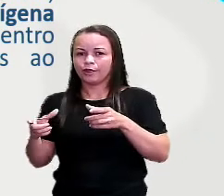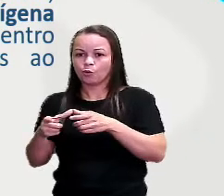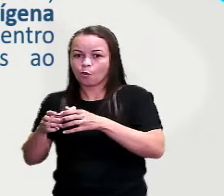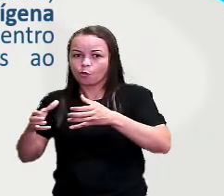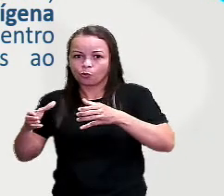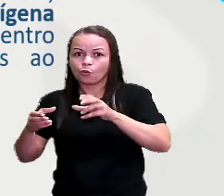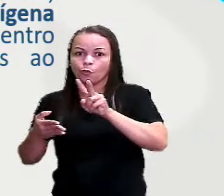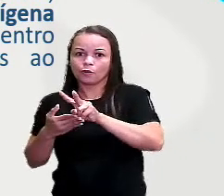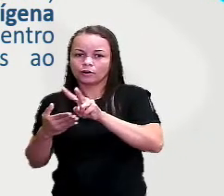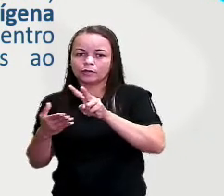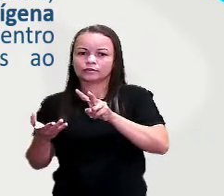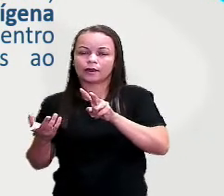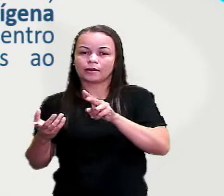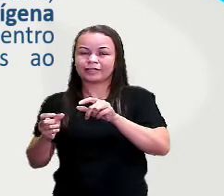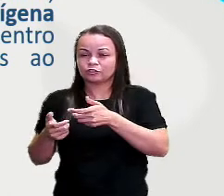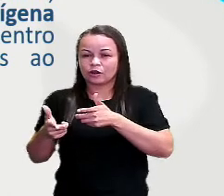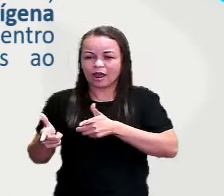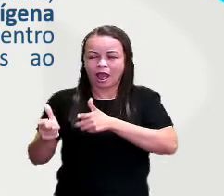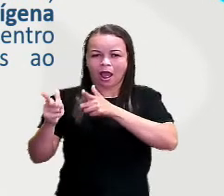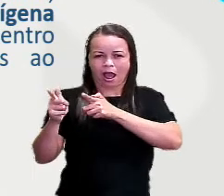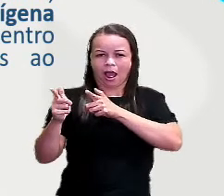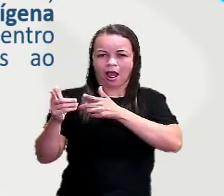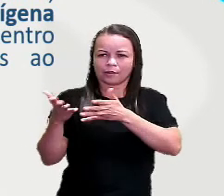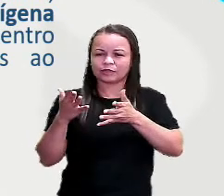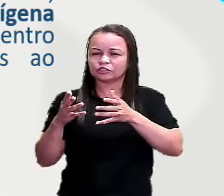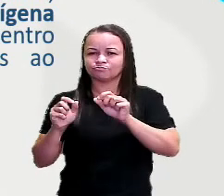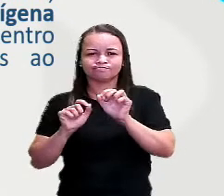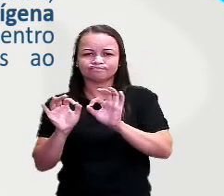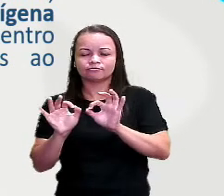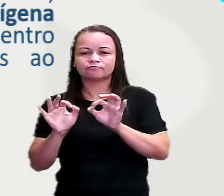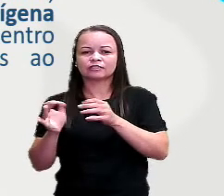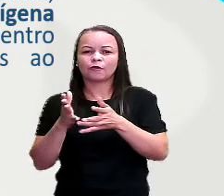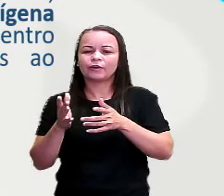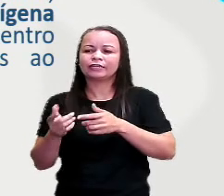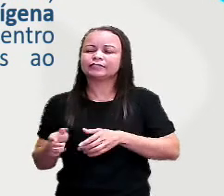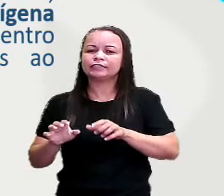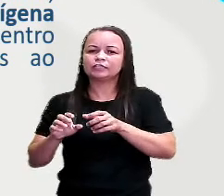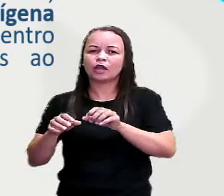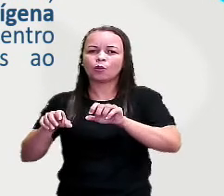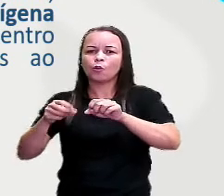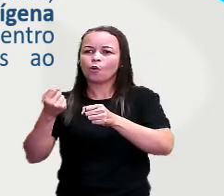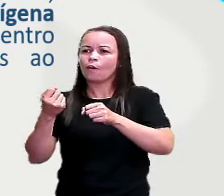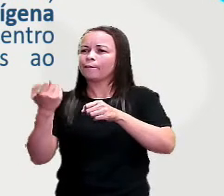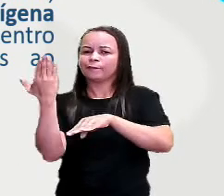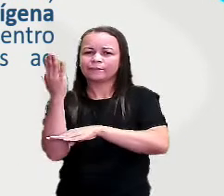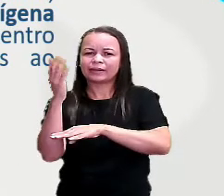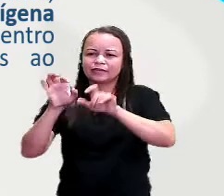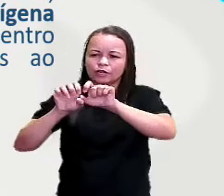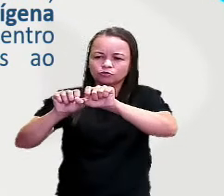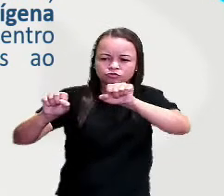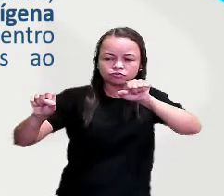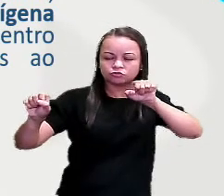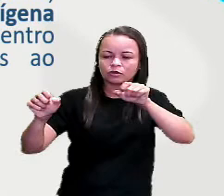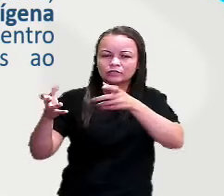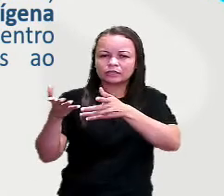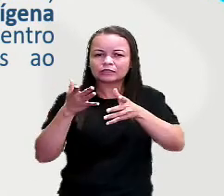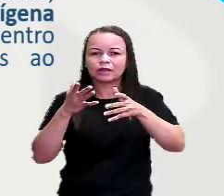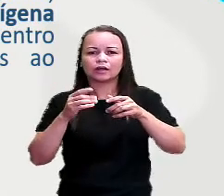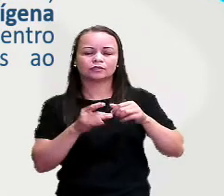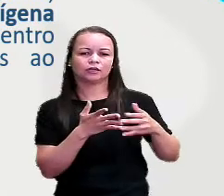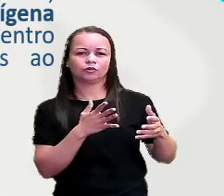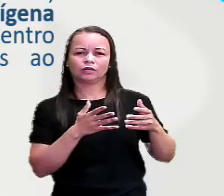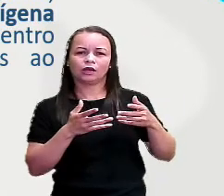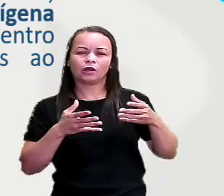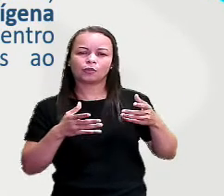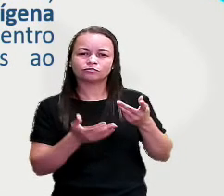certo? As armas deles eram feitas de pedra, eram feitas de coisas que eles tiravam da floresta. Então, quando aconteciam confrontos entre